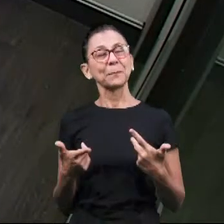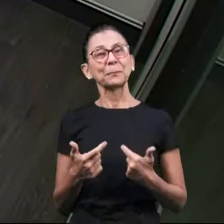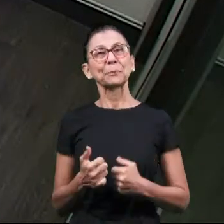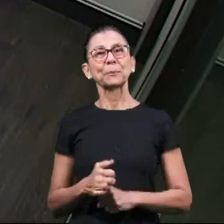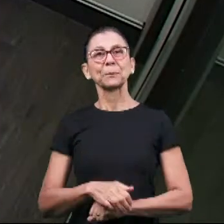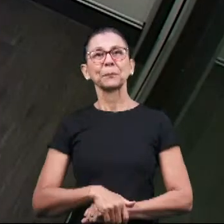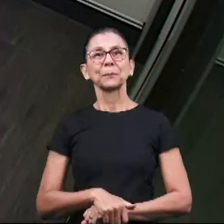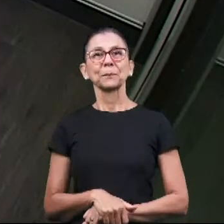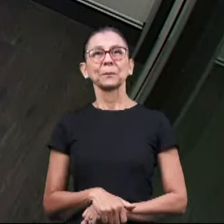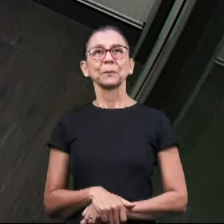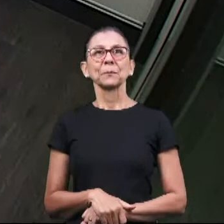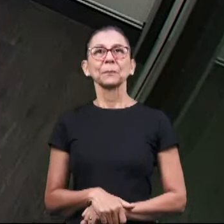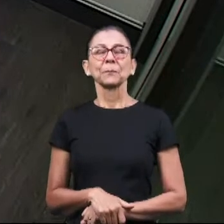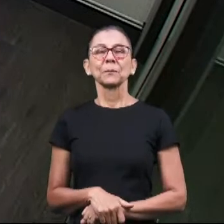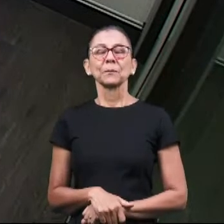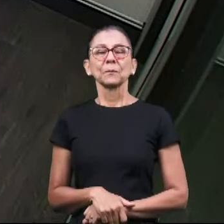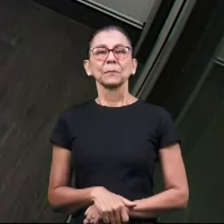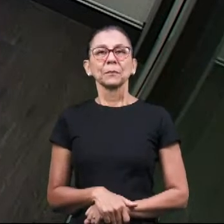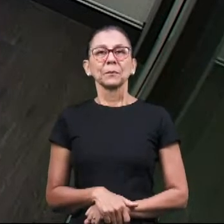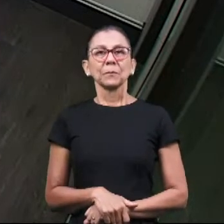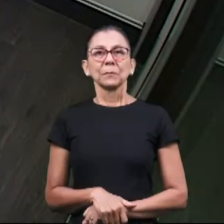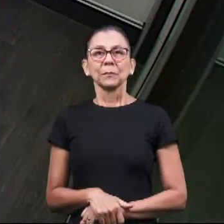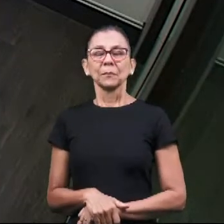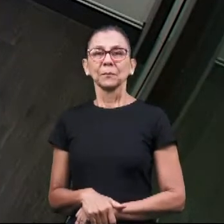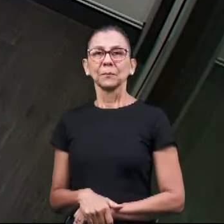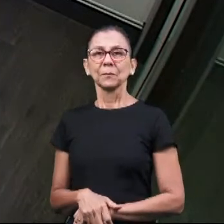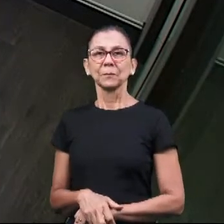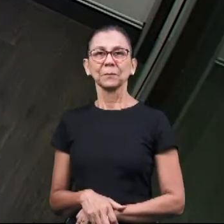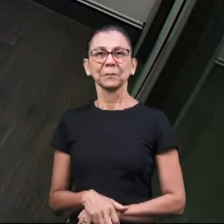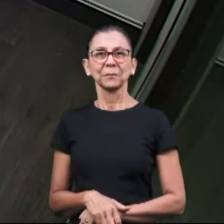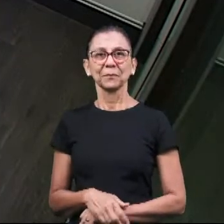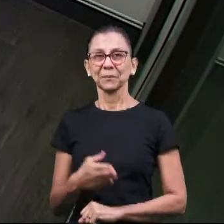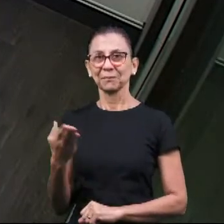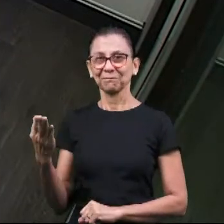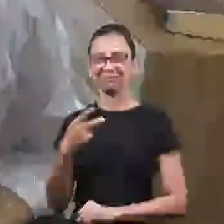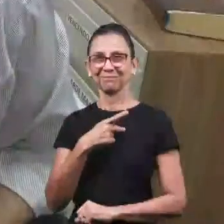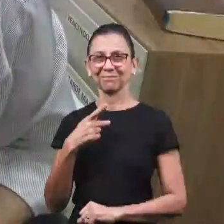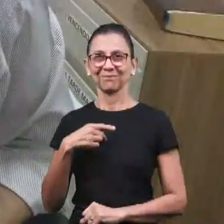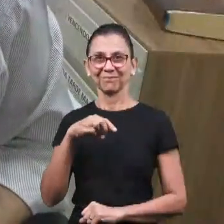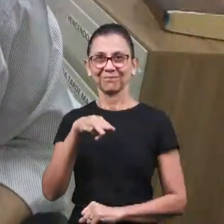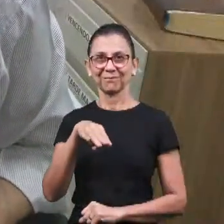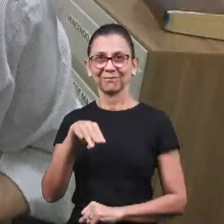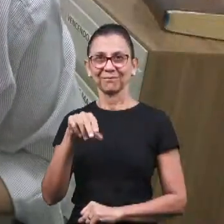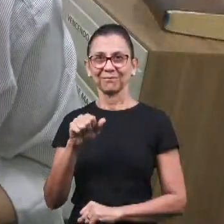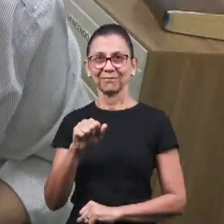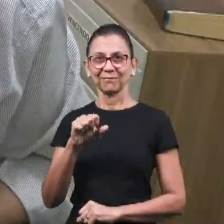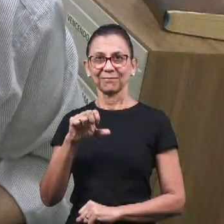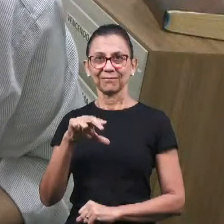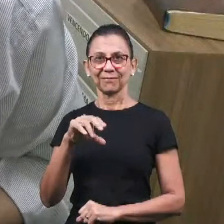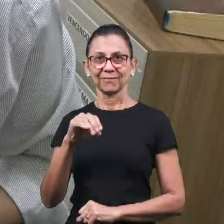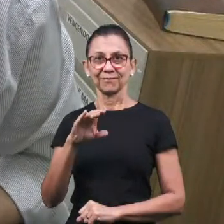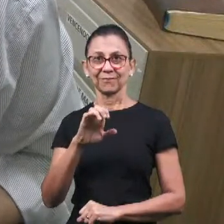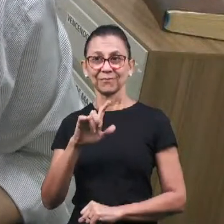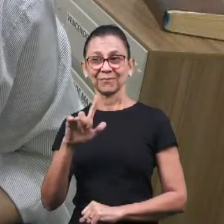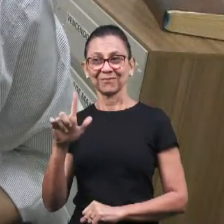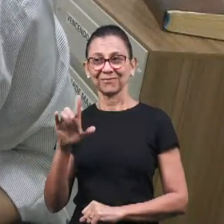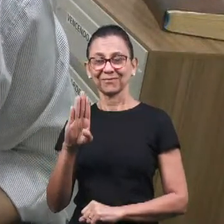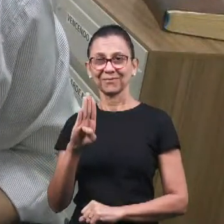que coisa maravilhosa. Estamos conversando com o pastor Manuel Bento, ele que é o nosso entrevistado nessa noite. Ó, o tempo tá passando